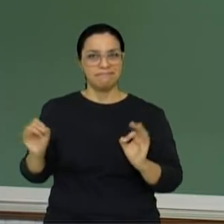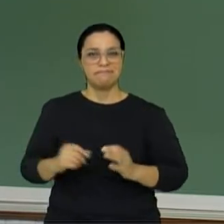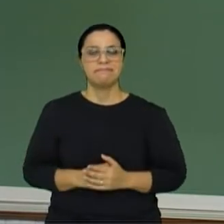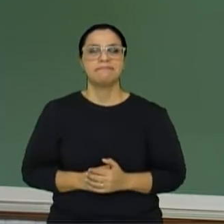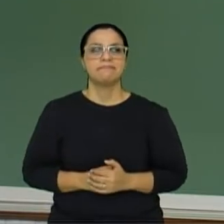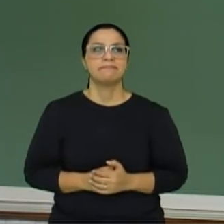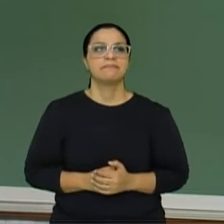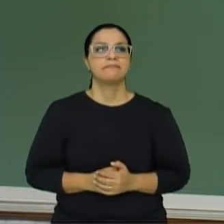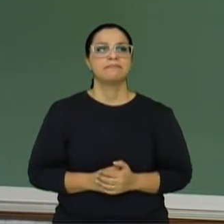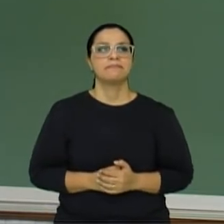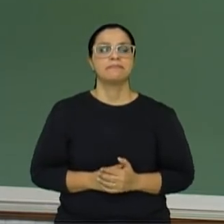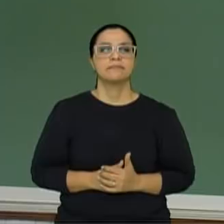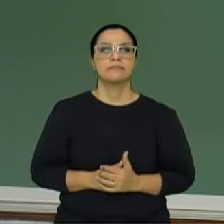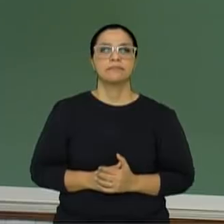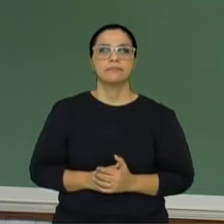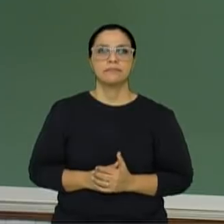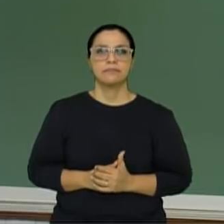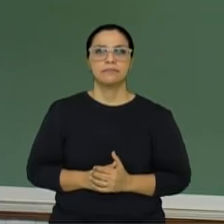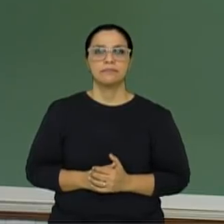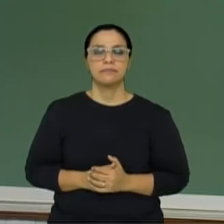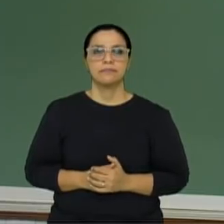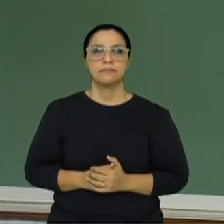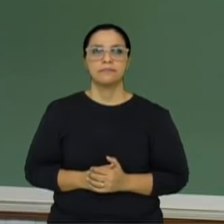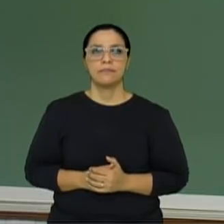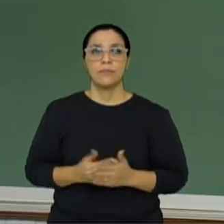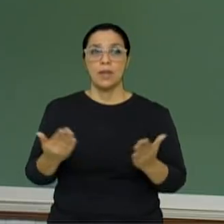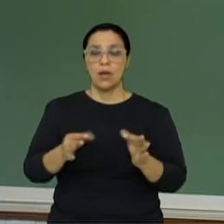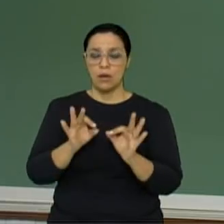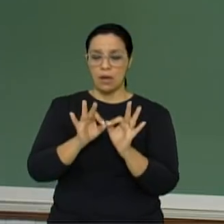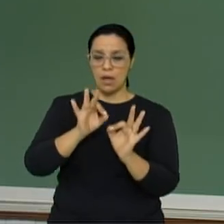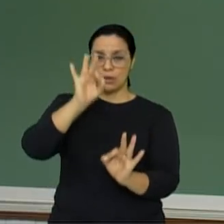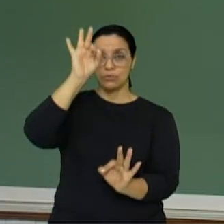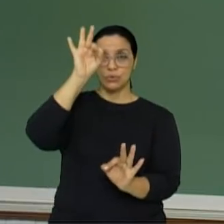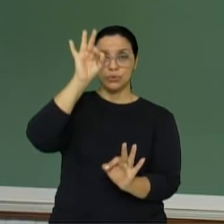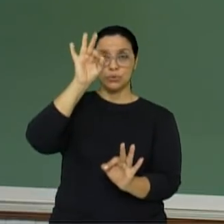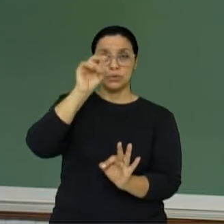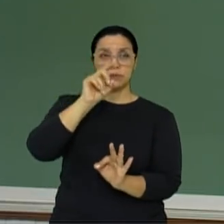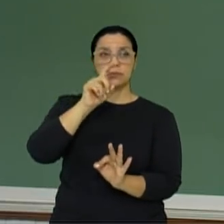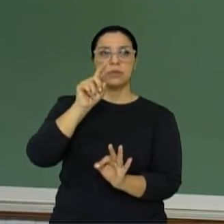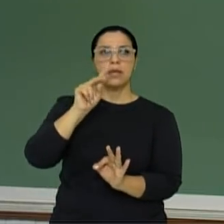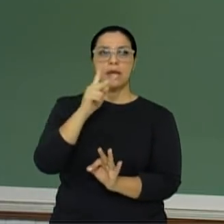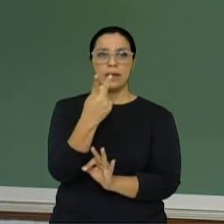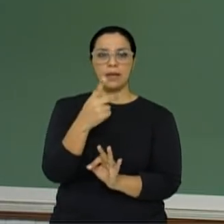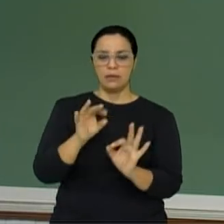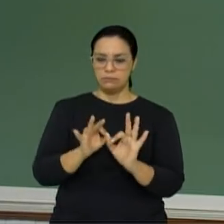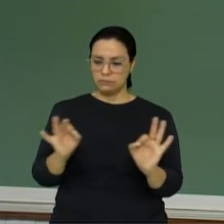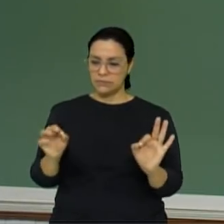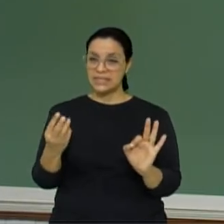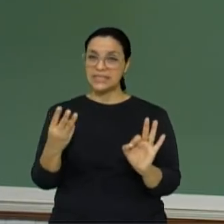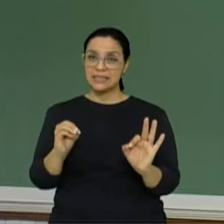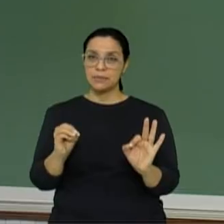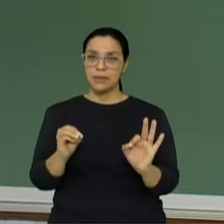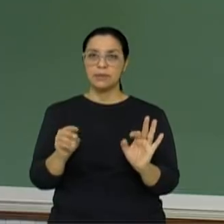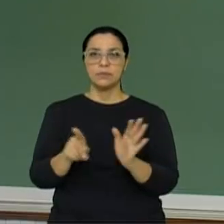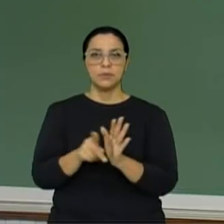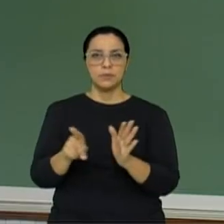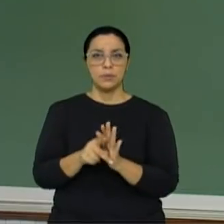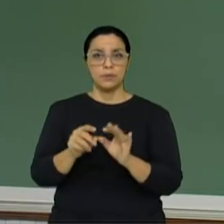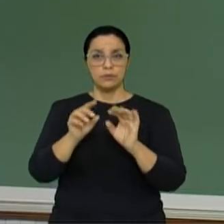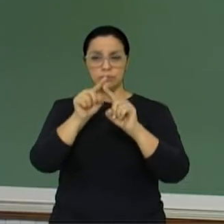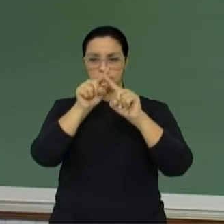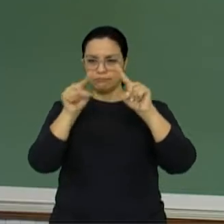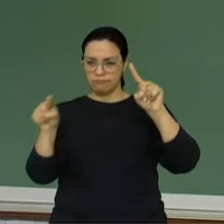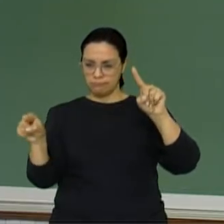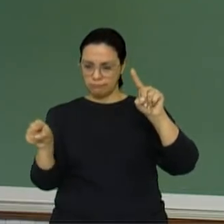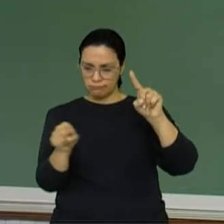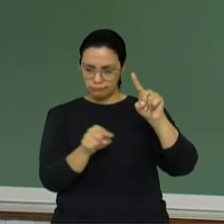certo? Beleza? Então a altura do prédio está aqui, a medida da sombra está aqui, e formei o meu triângulo,